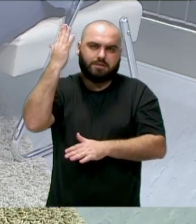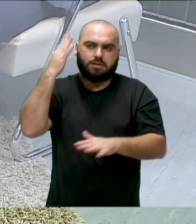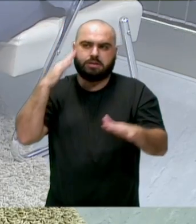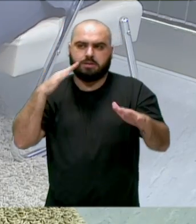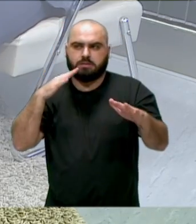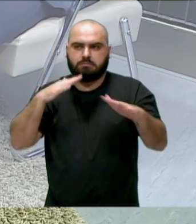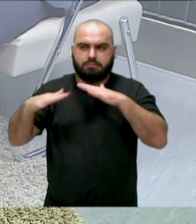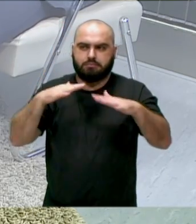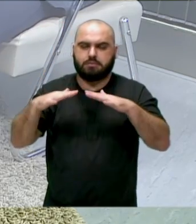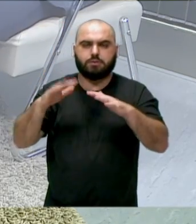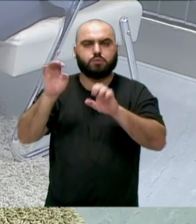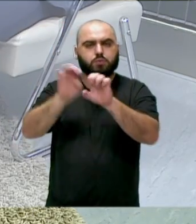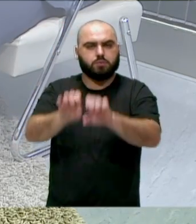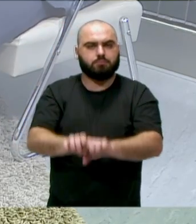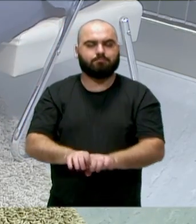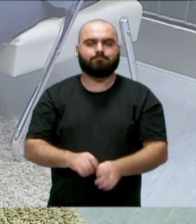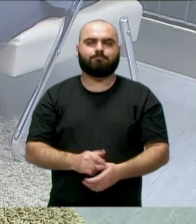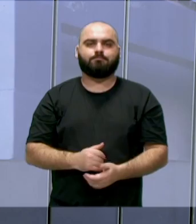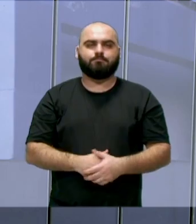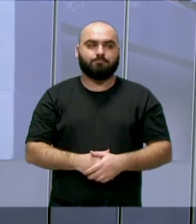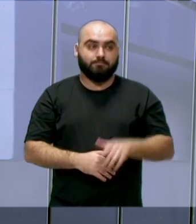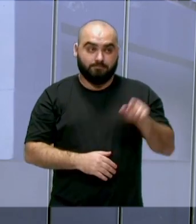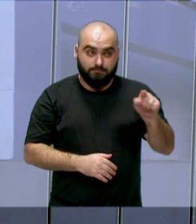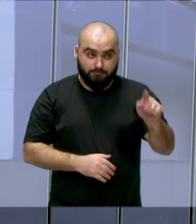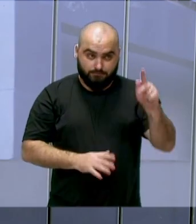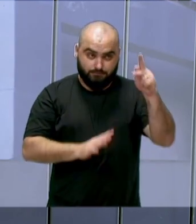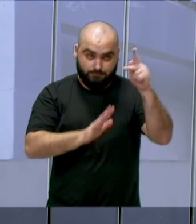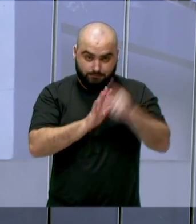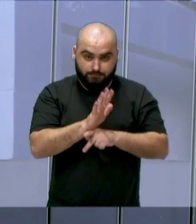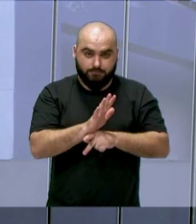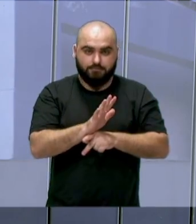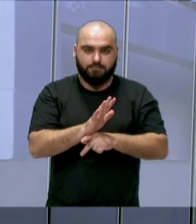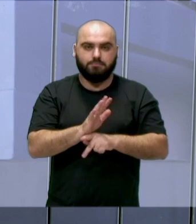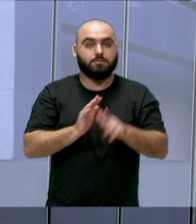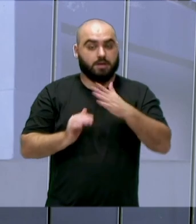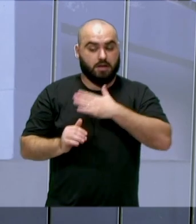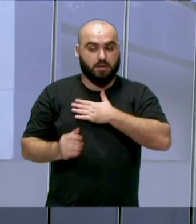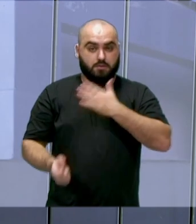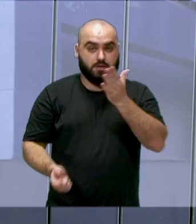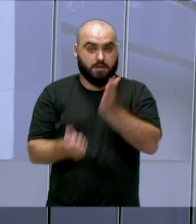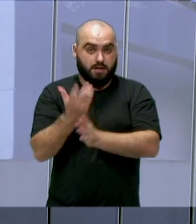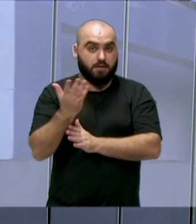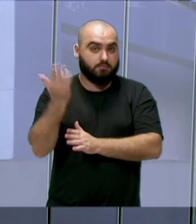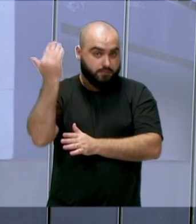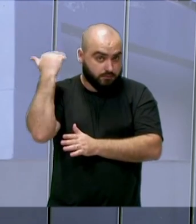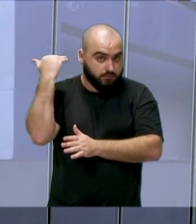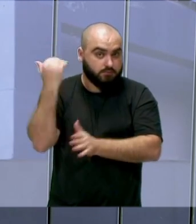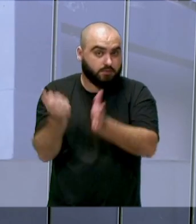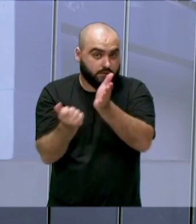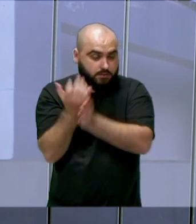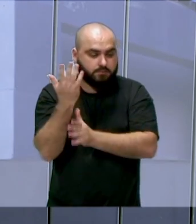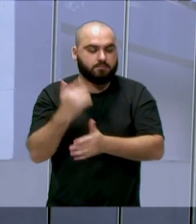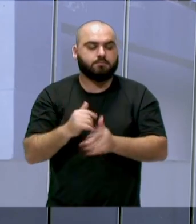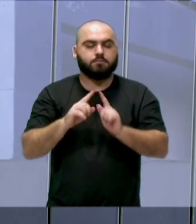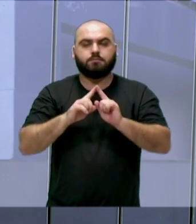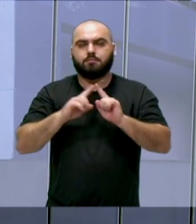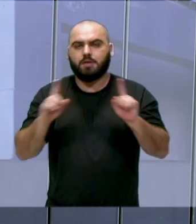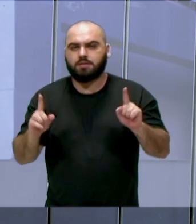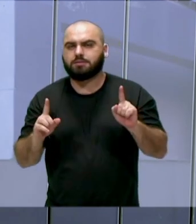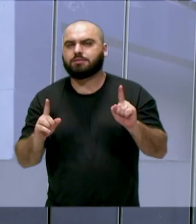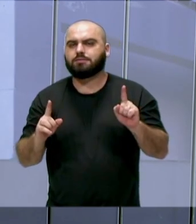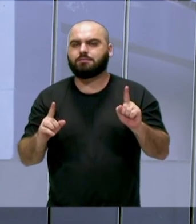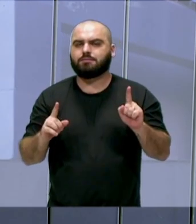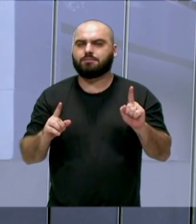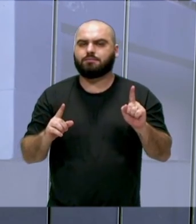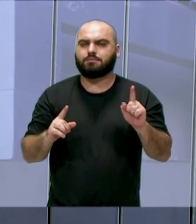da cidade. Maurício, esse projeto ele foi de minha autoria na época, né? Mas